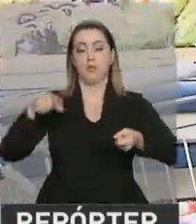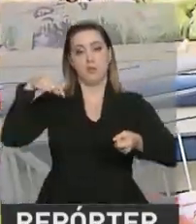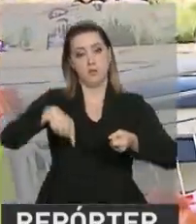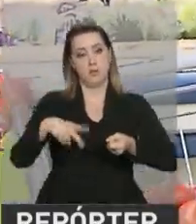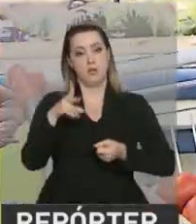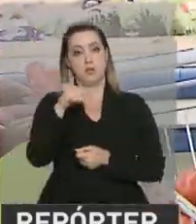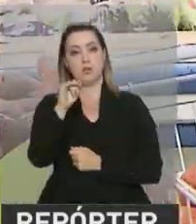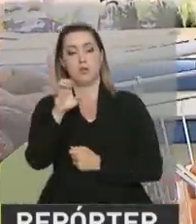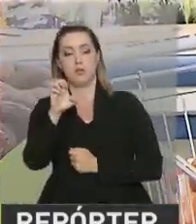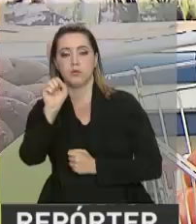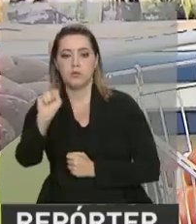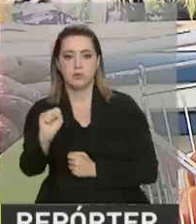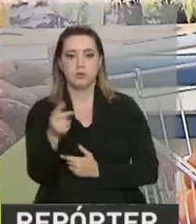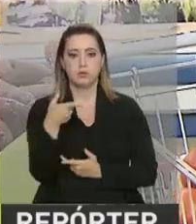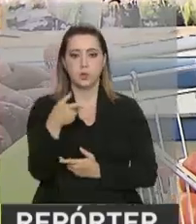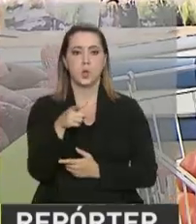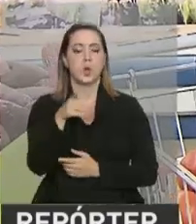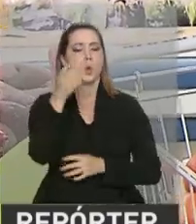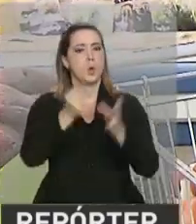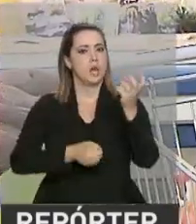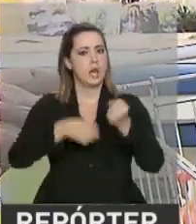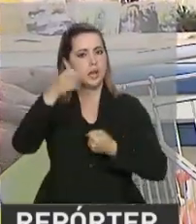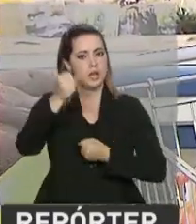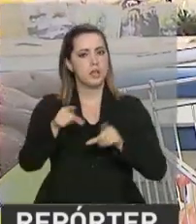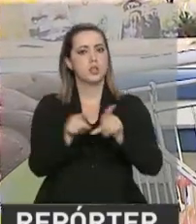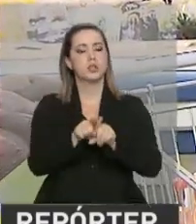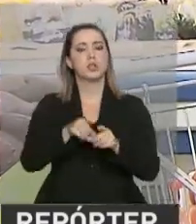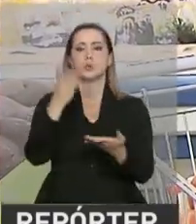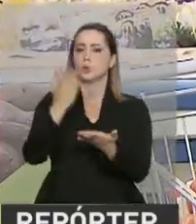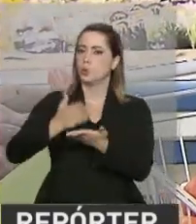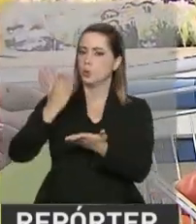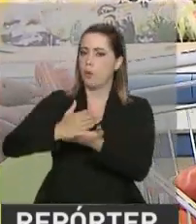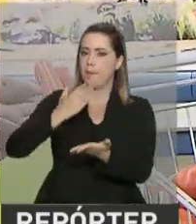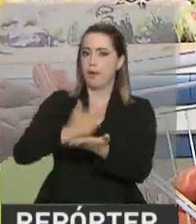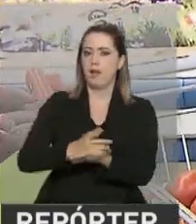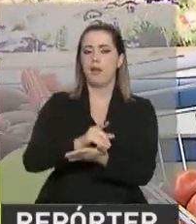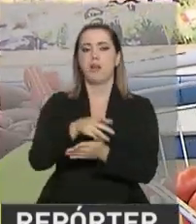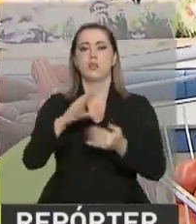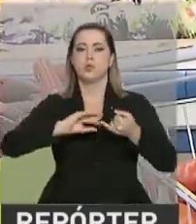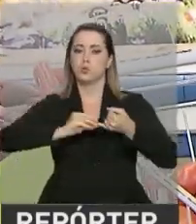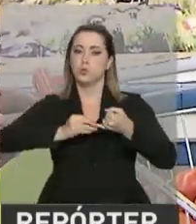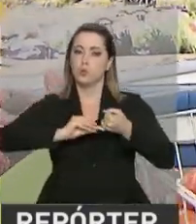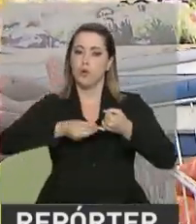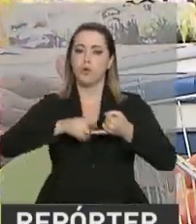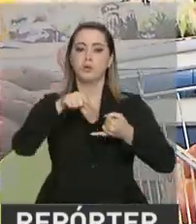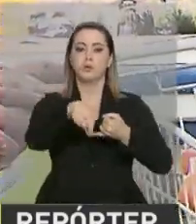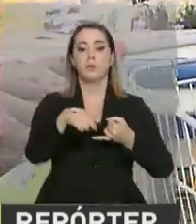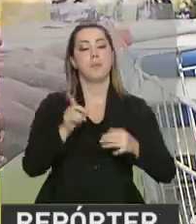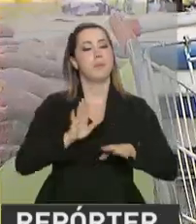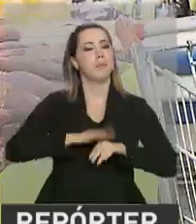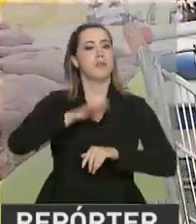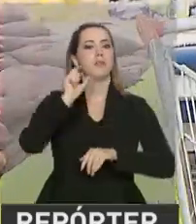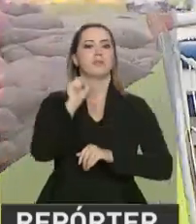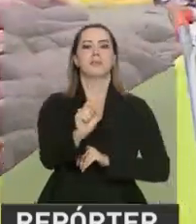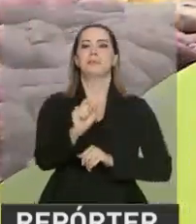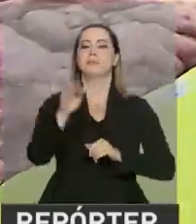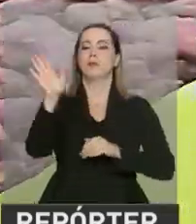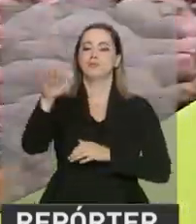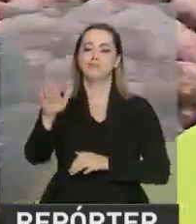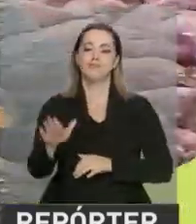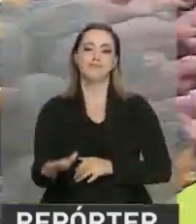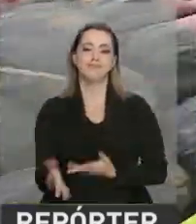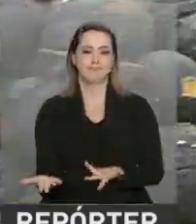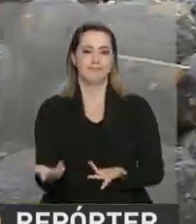acordo com o levantamento, o leite integral, o tomate, o feijão e a batata foram os itens que mais sofreram redução